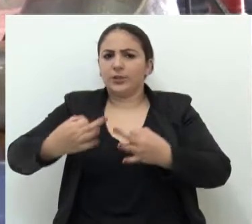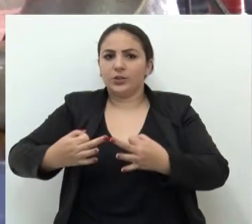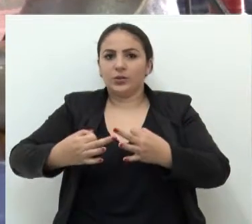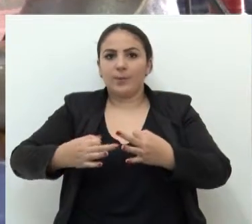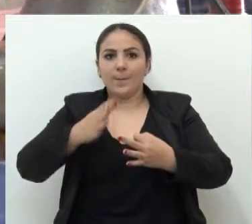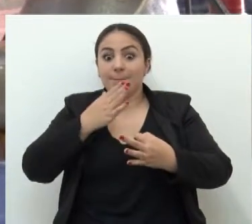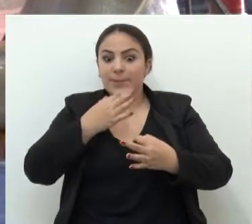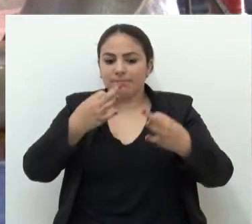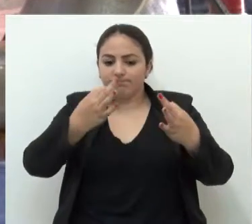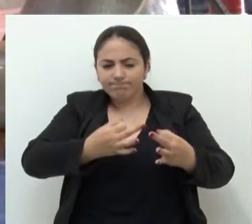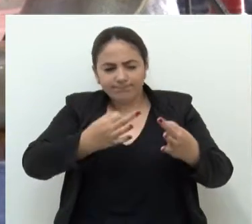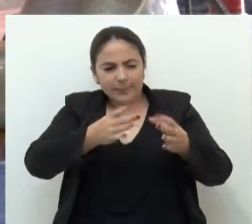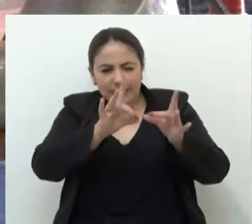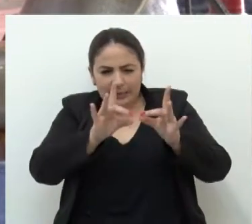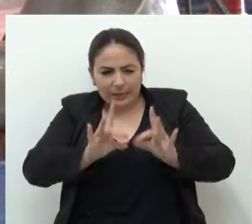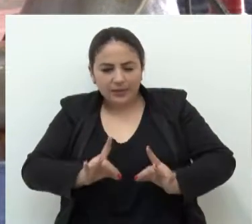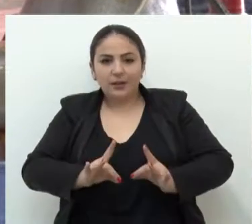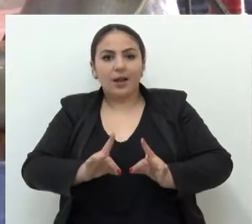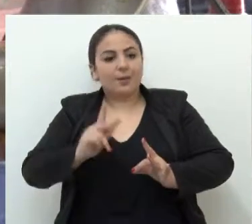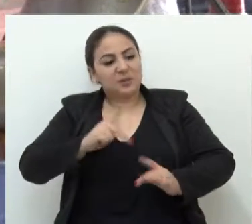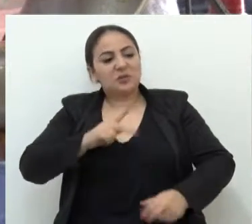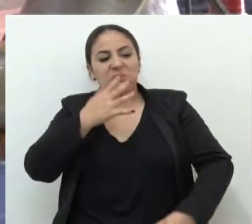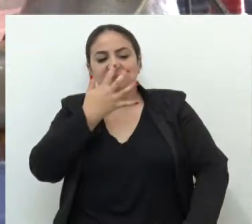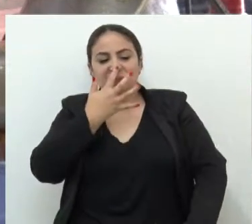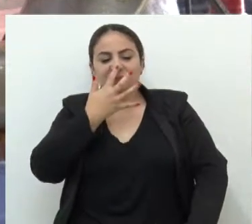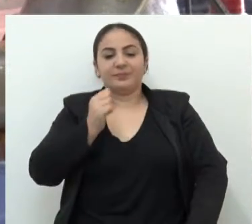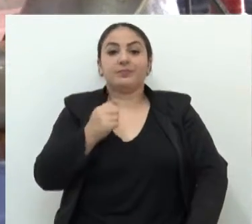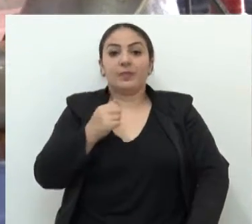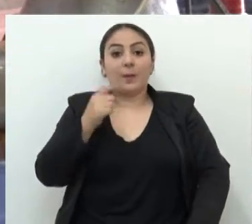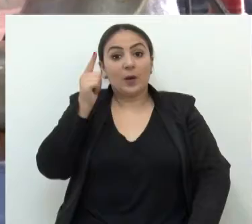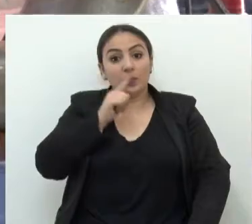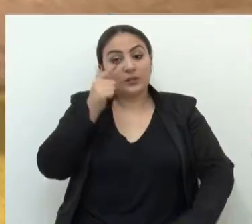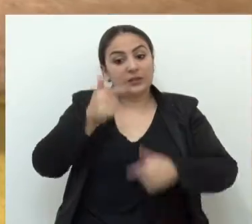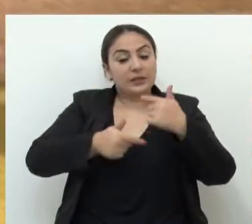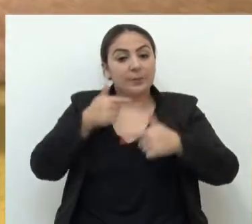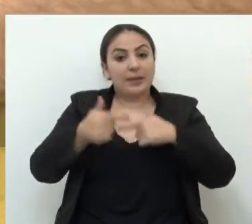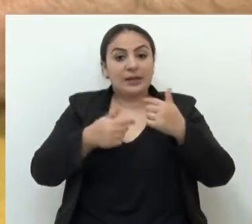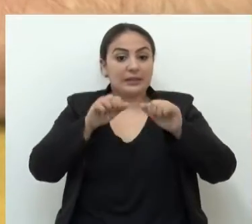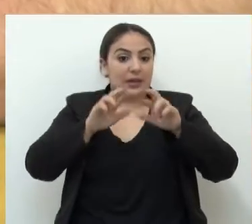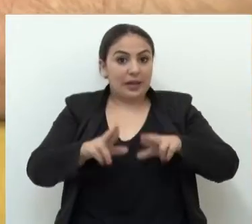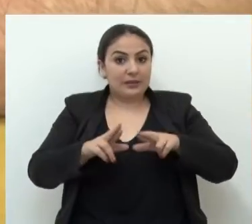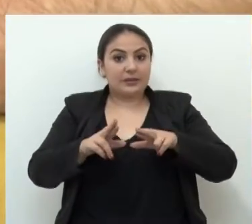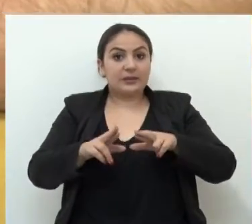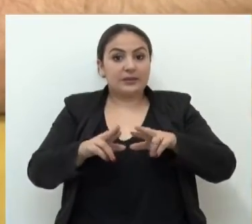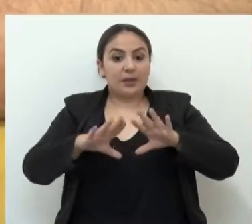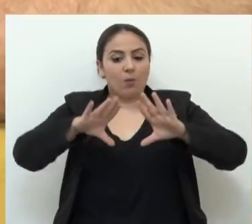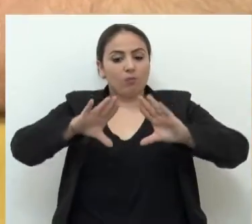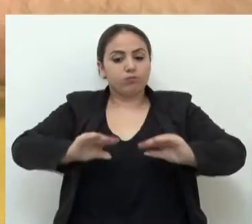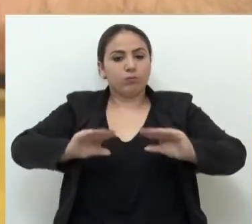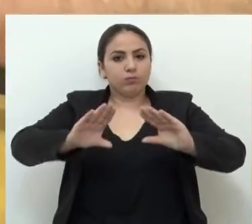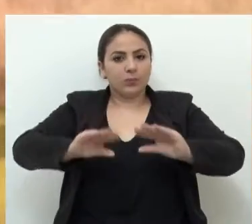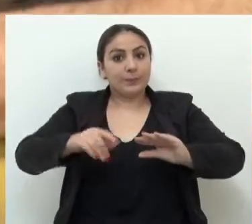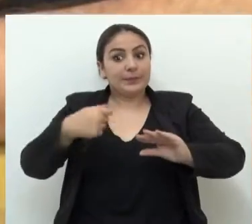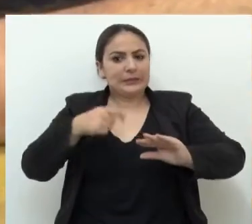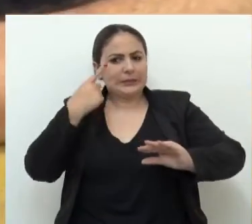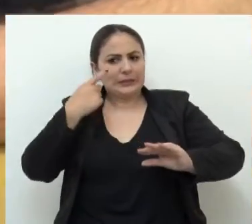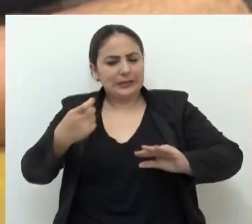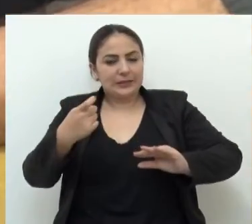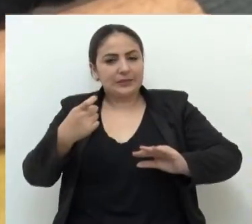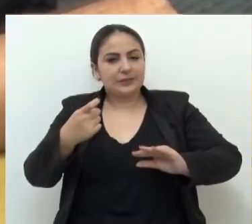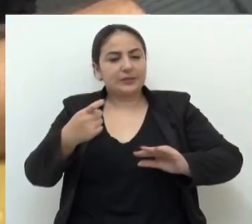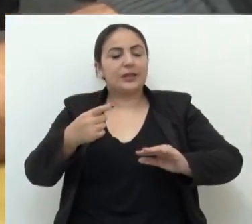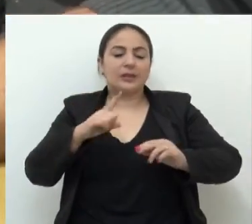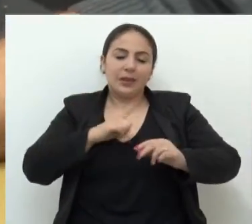coisa certinha, né? Bem feitinha, e o pessoal fica admirado. Para trabalhar como estofador é preciso